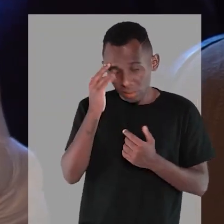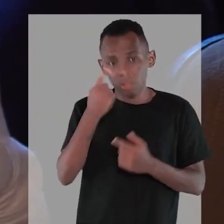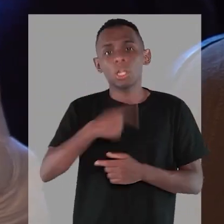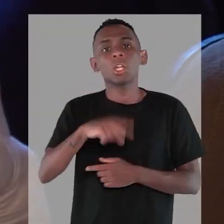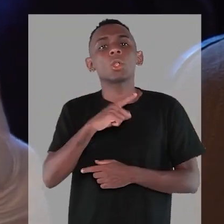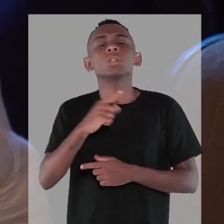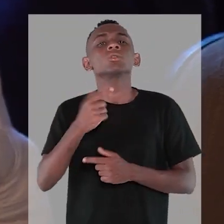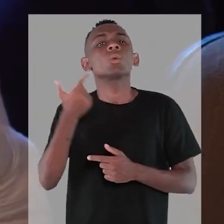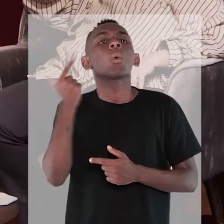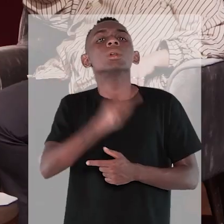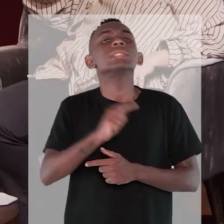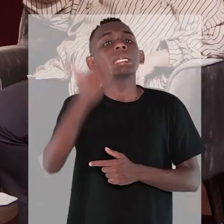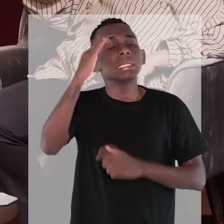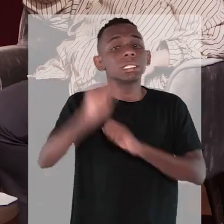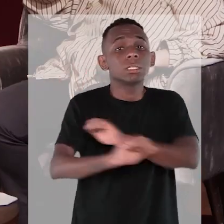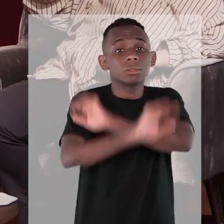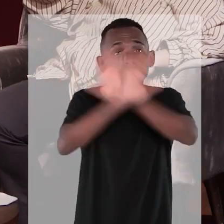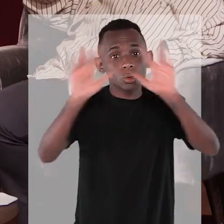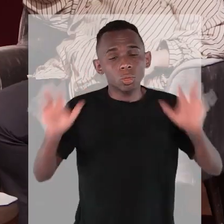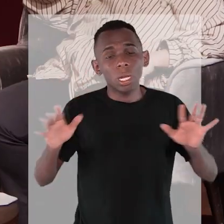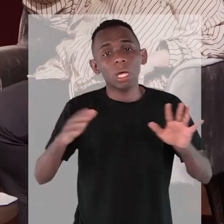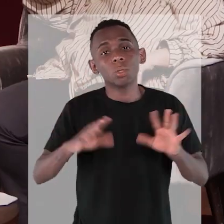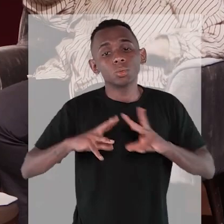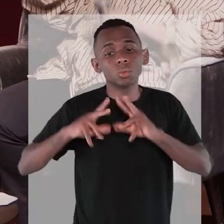gente não vai entender toda a complexidade do personagem.